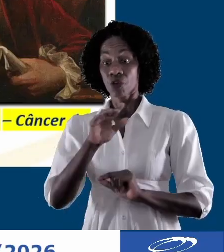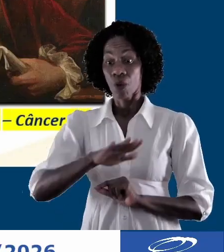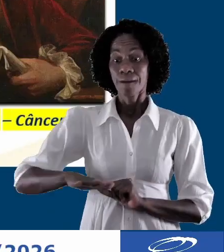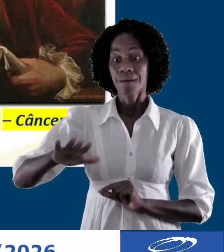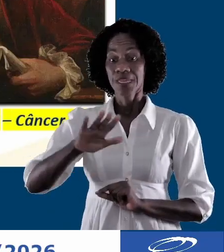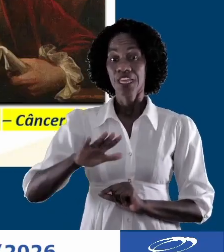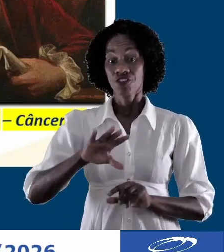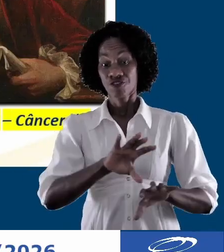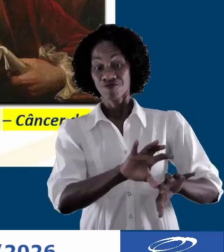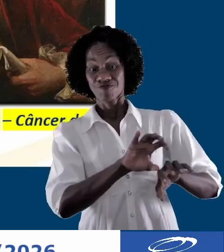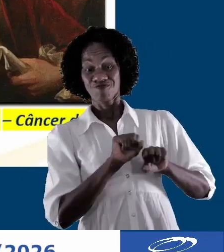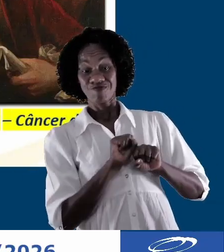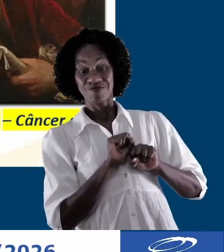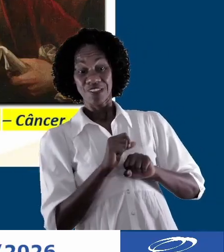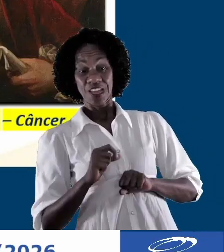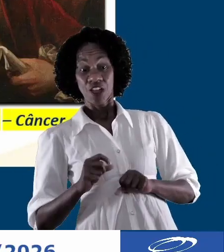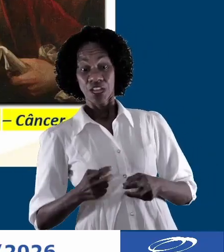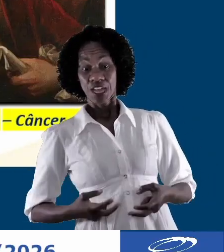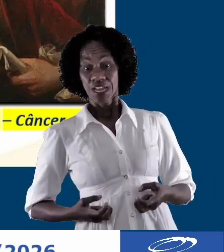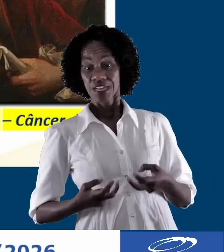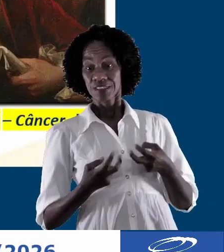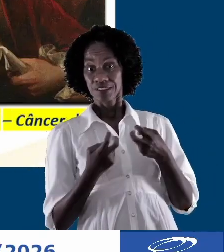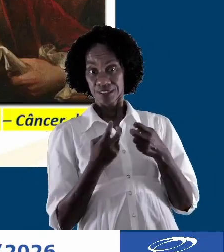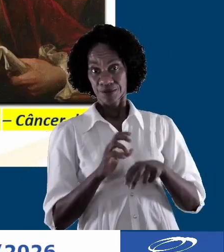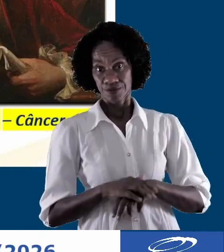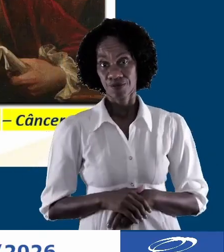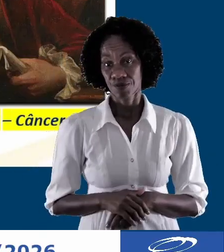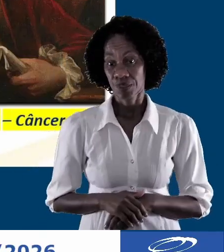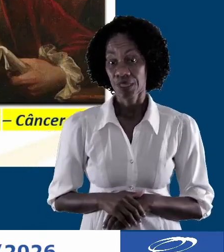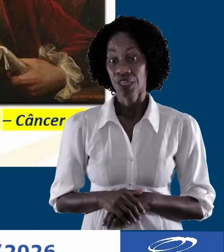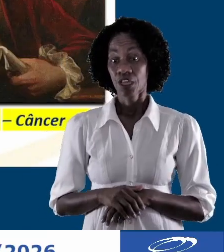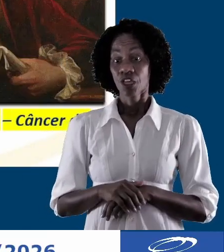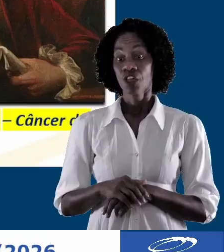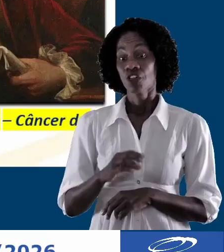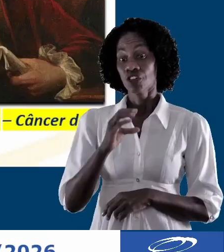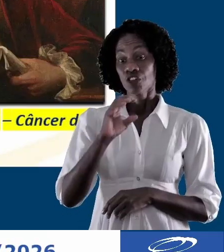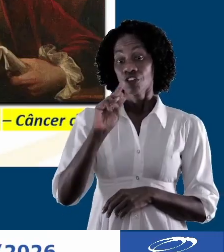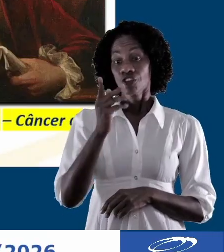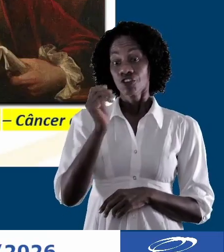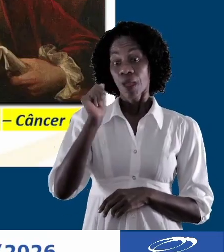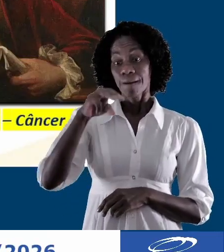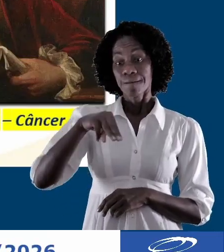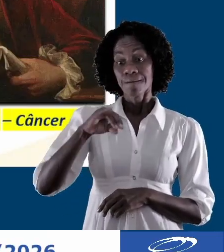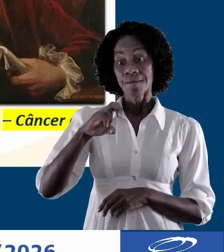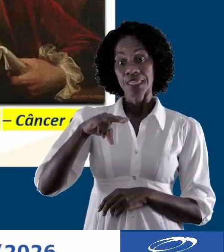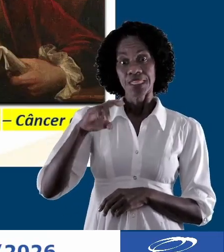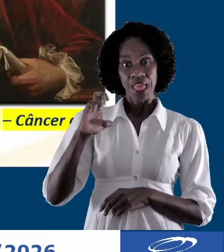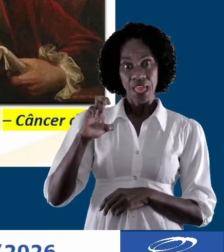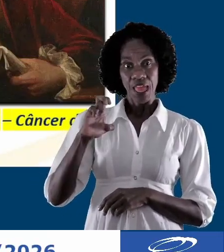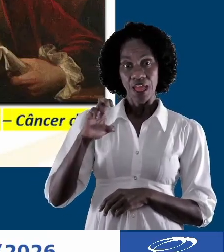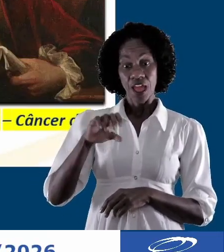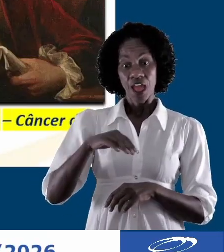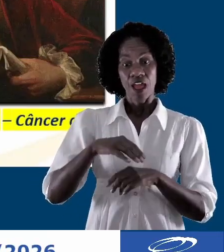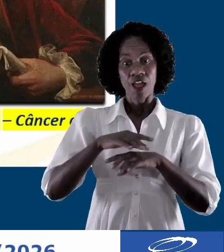que os limpadores de chaminé tinham incidência muito maior de câncer de escroto. Ninguém nunca no mundo tinha feito essa